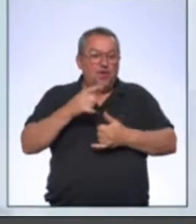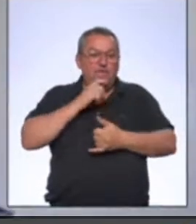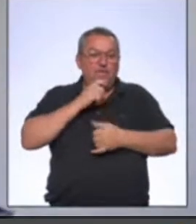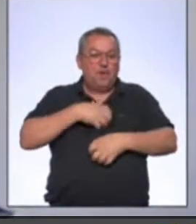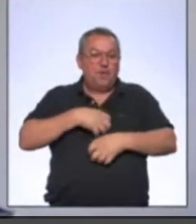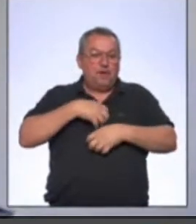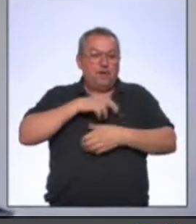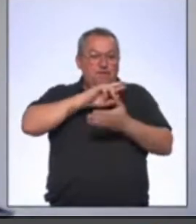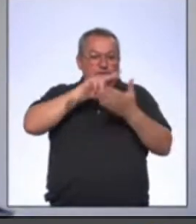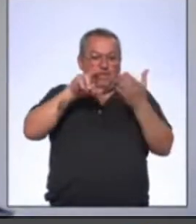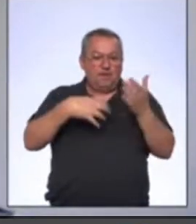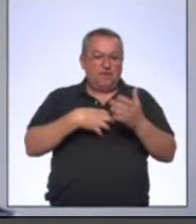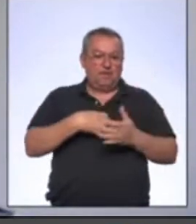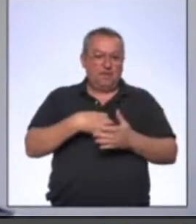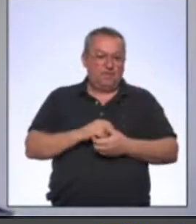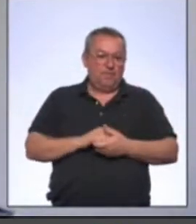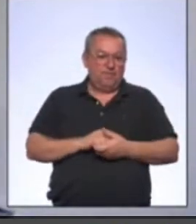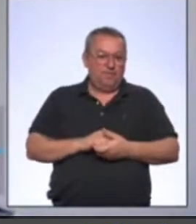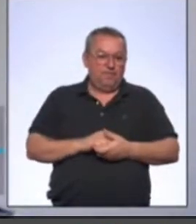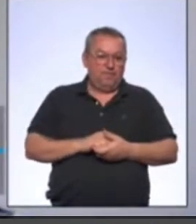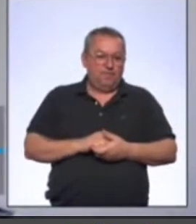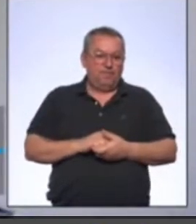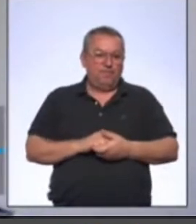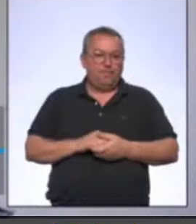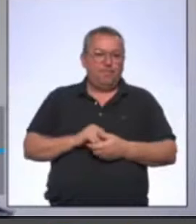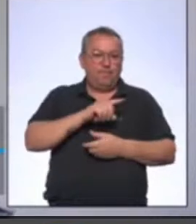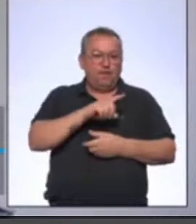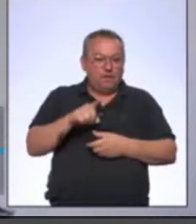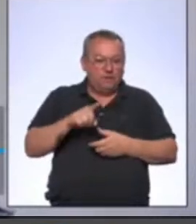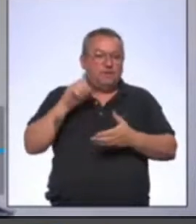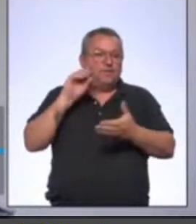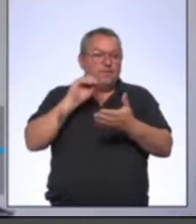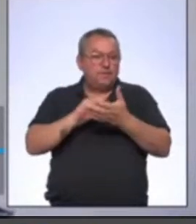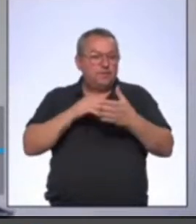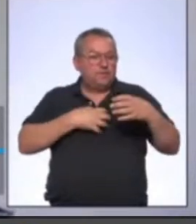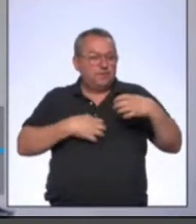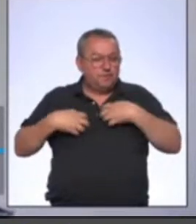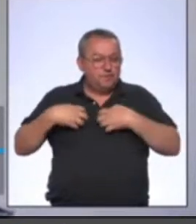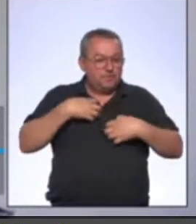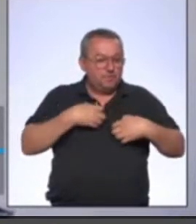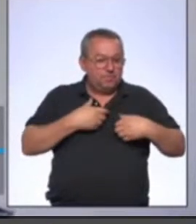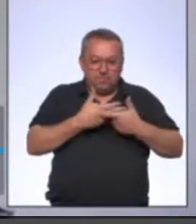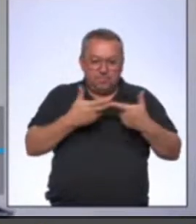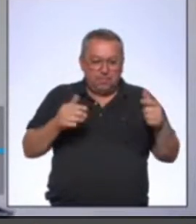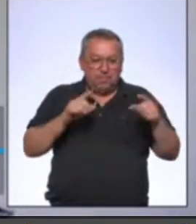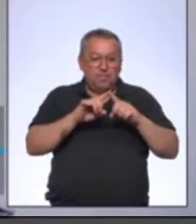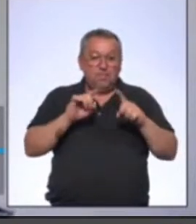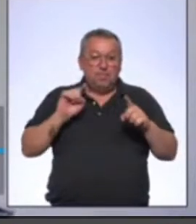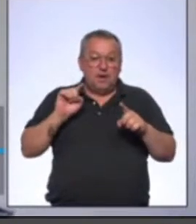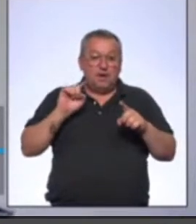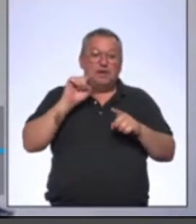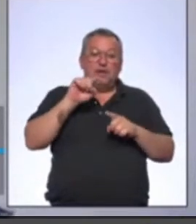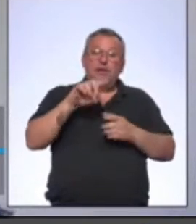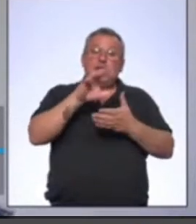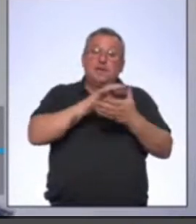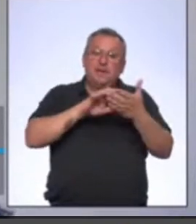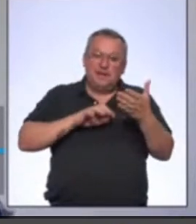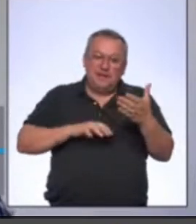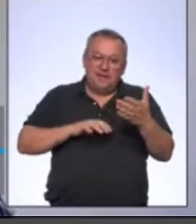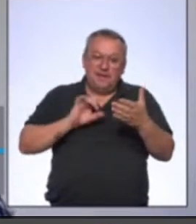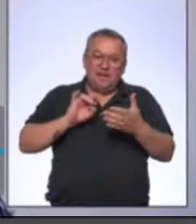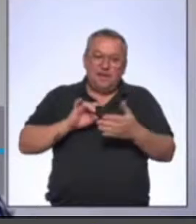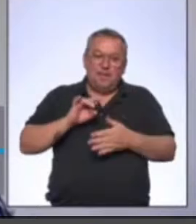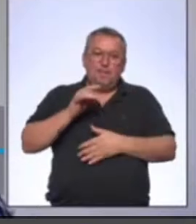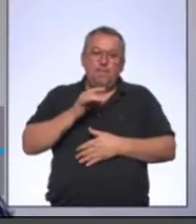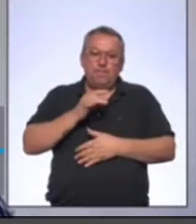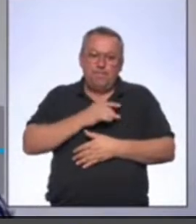várias situações, né? Então você pode ser ansiedade, pode ser entusiasmo, pode ser alegria, mas nesse texto foi o